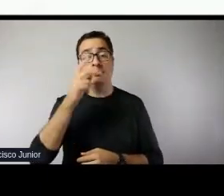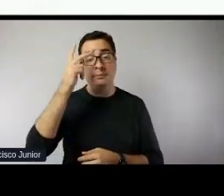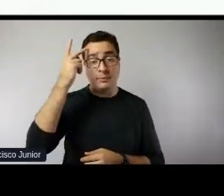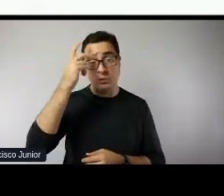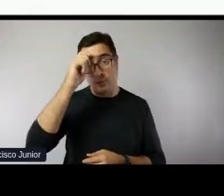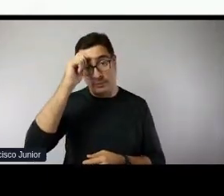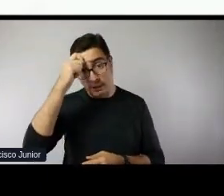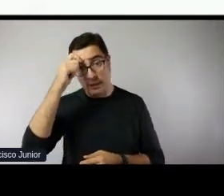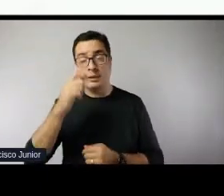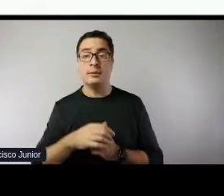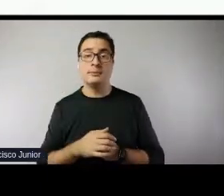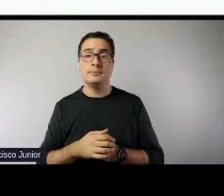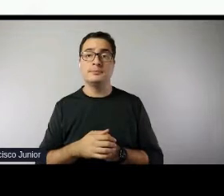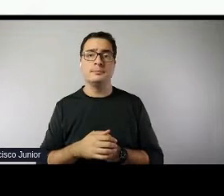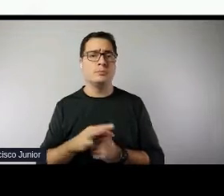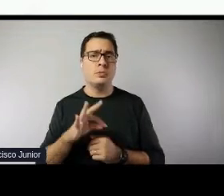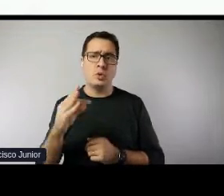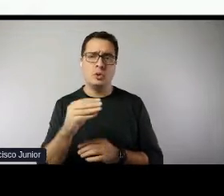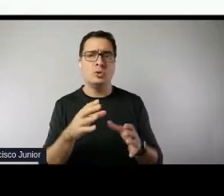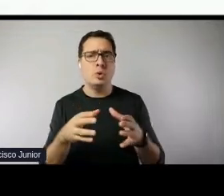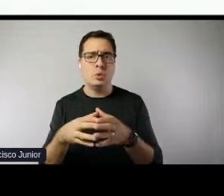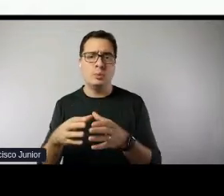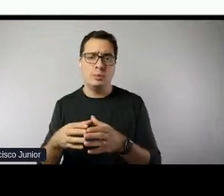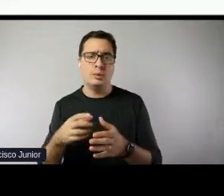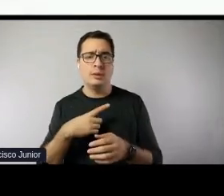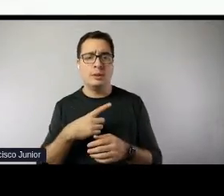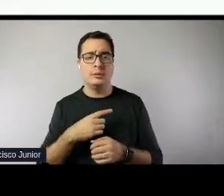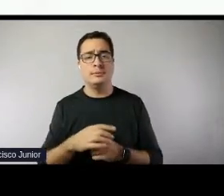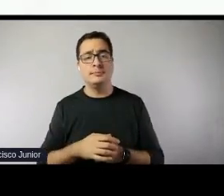pretos, e para todos os grupos que temos aí.